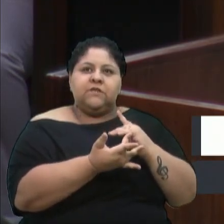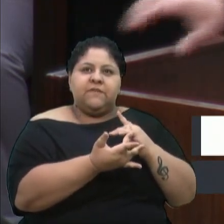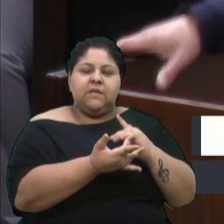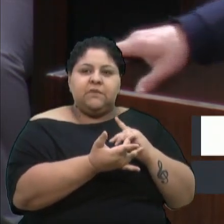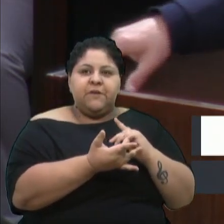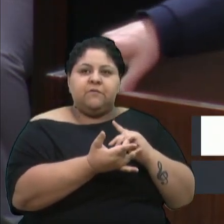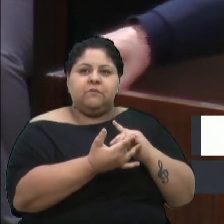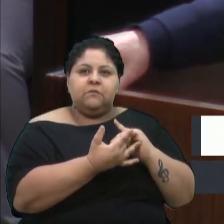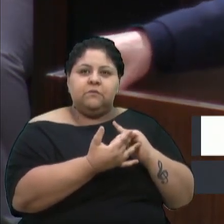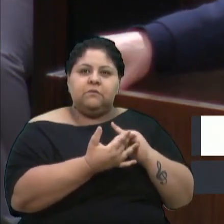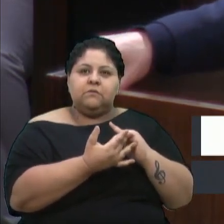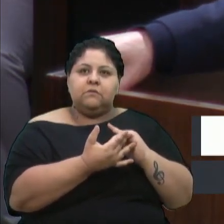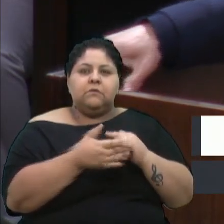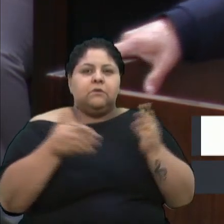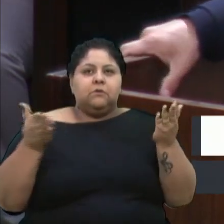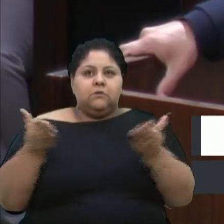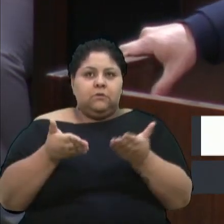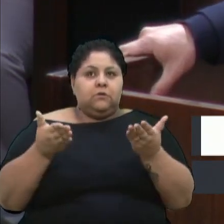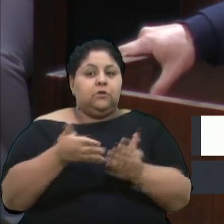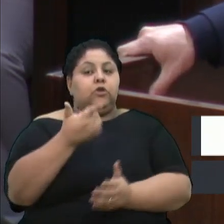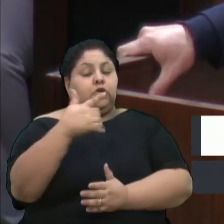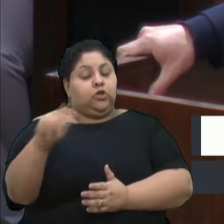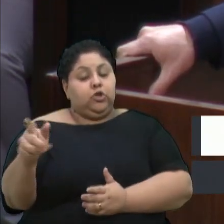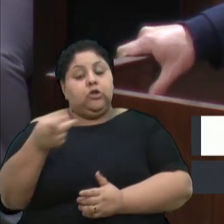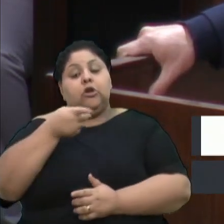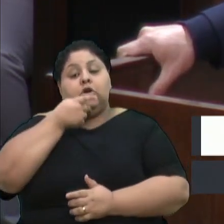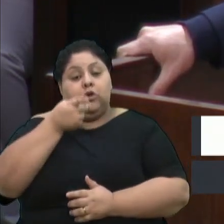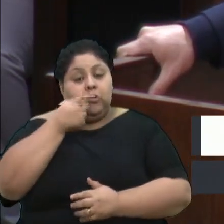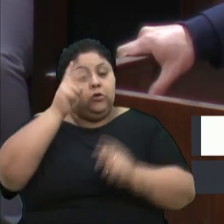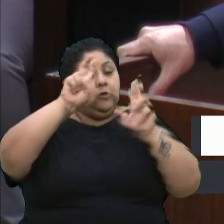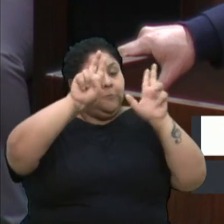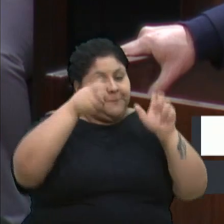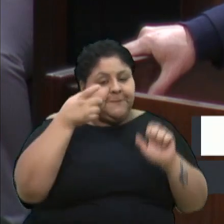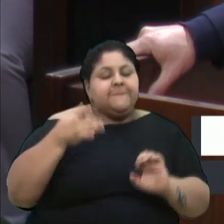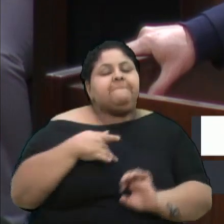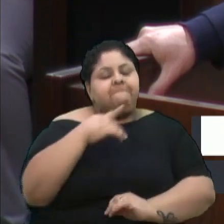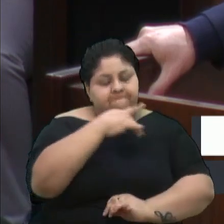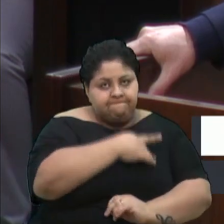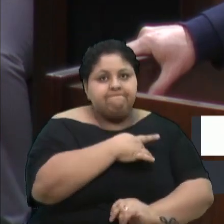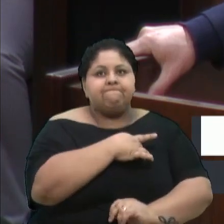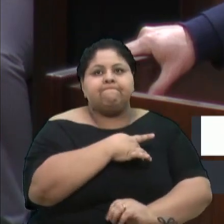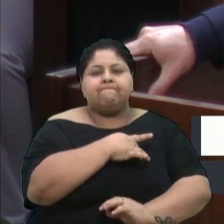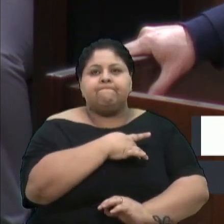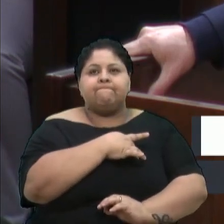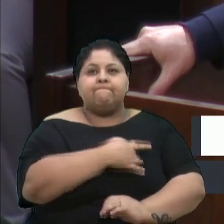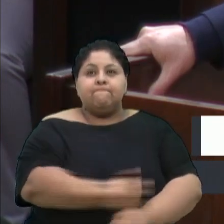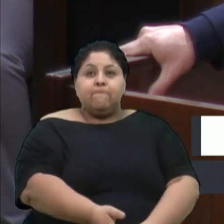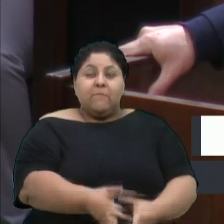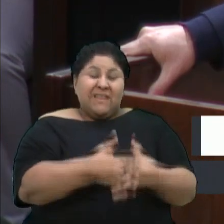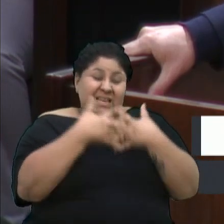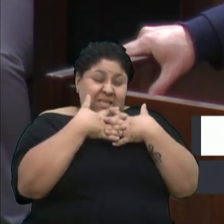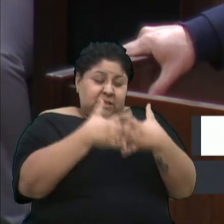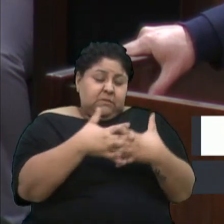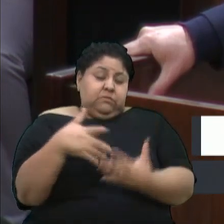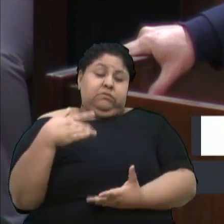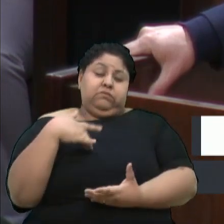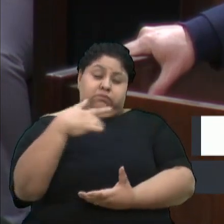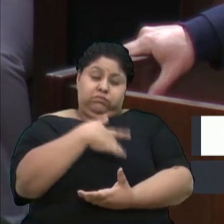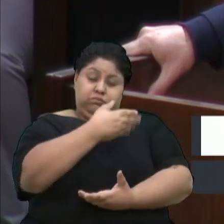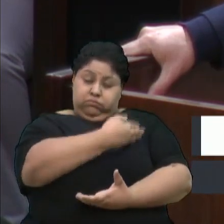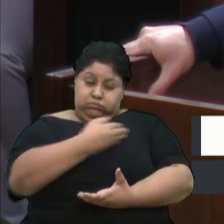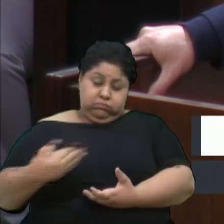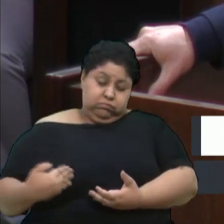Câmara hoje novamente venho falar da questão saúde um causo da saúde pública na